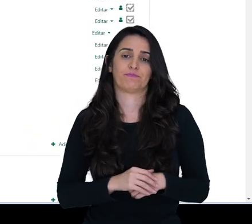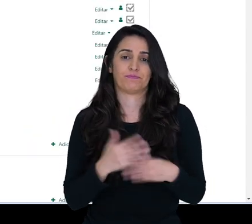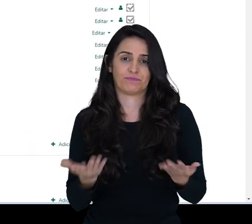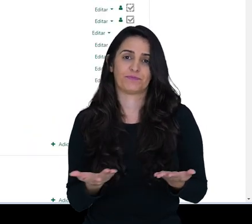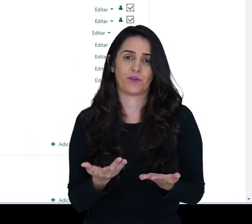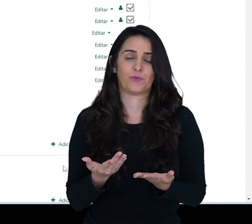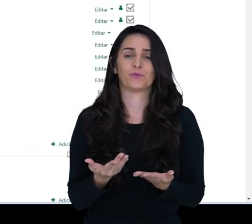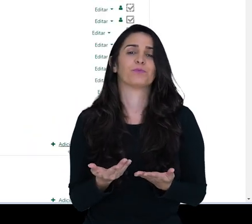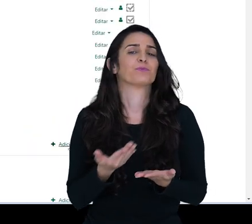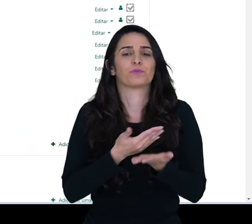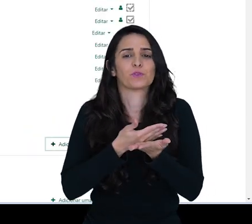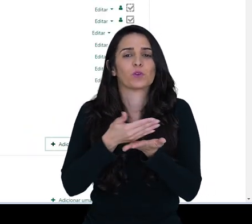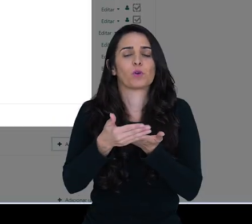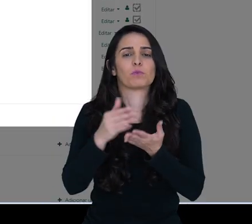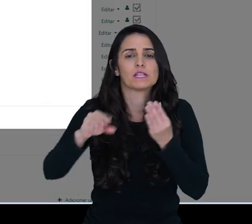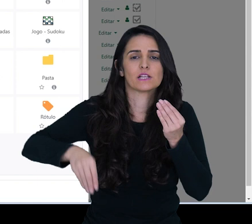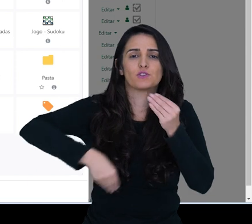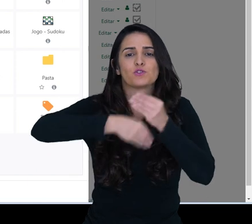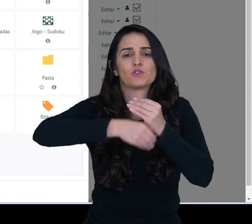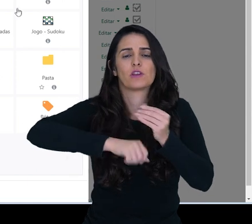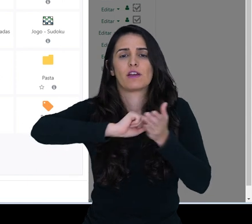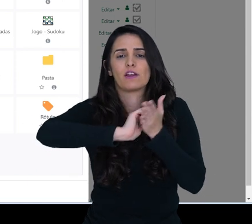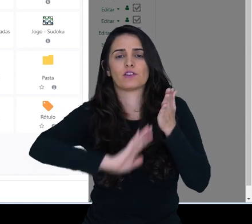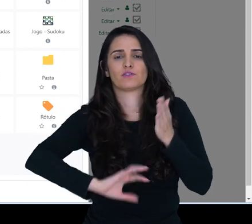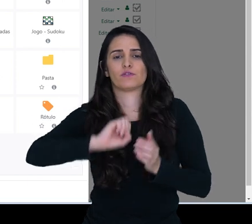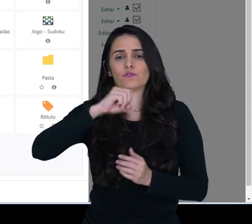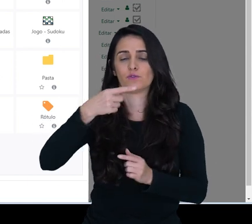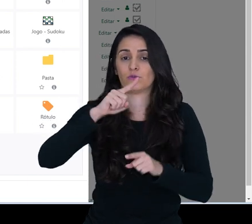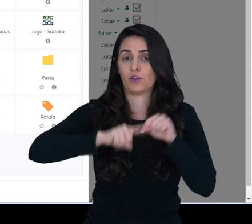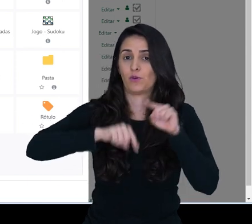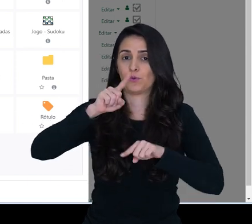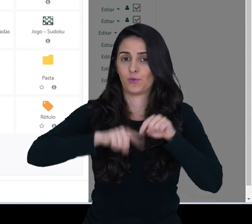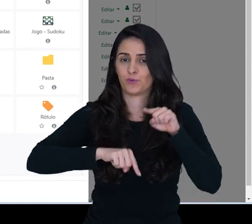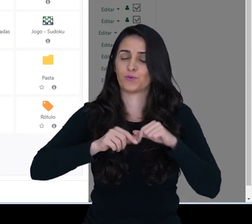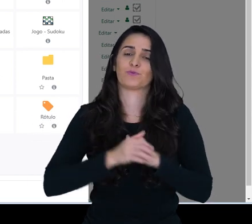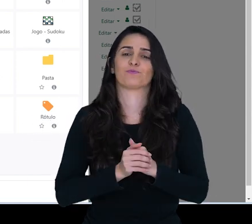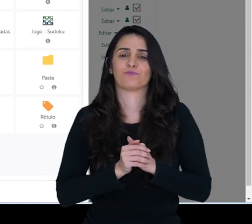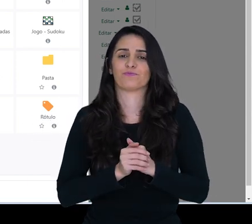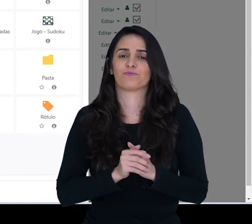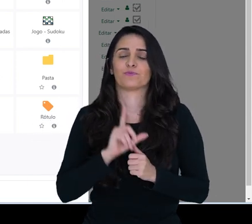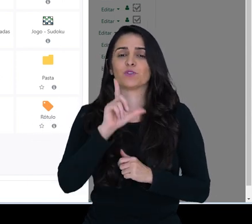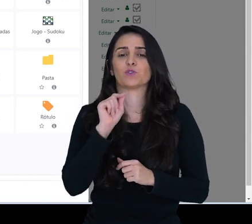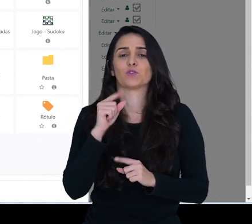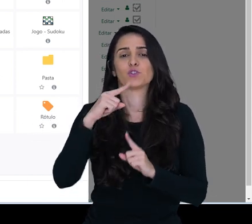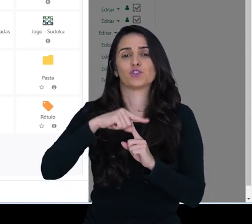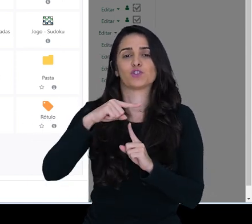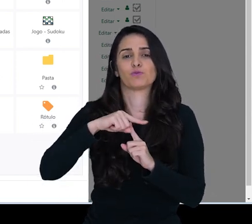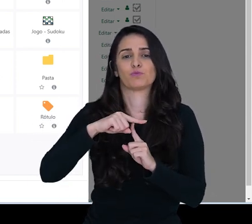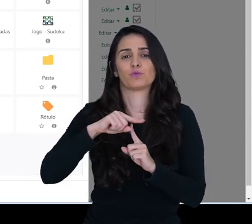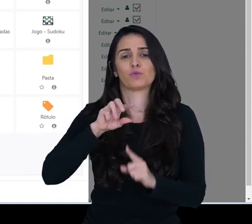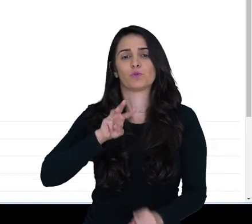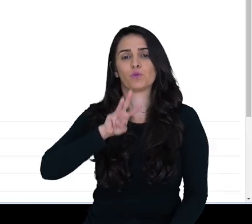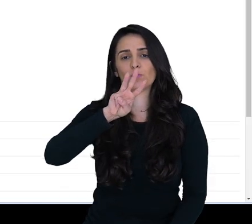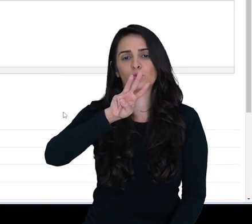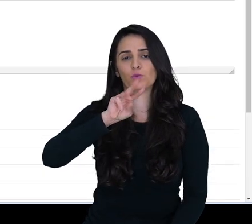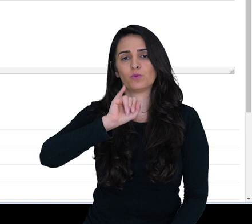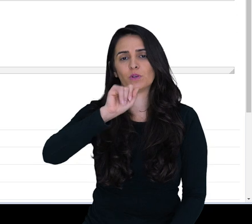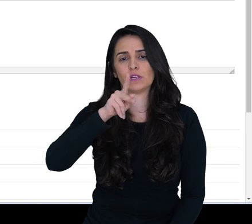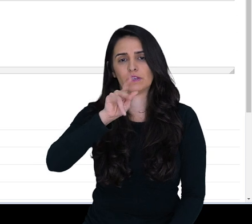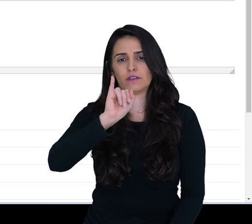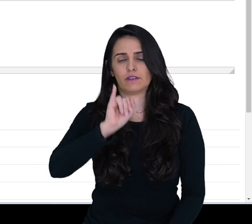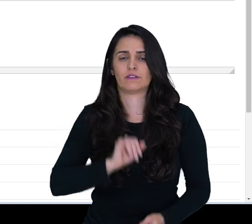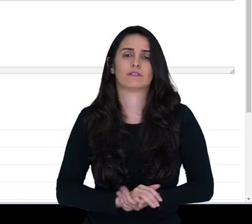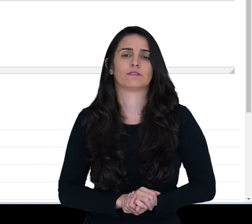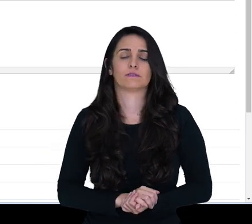ativar a edição vamos adicionar uma atividade ou recurso e vamos então escolher a atividade Wiki